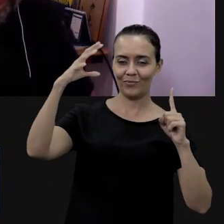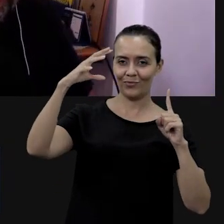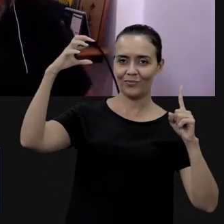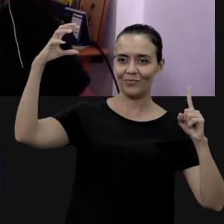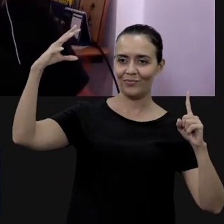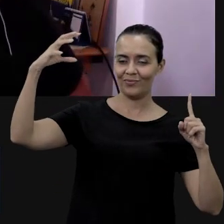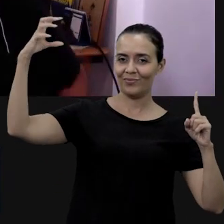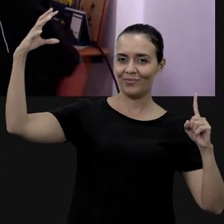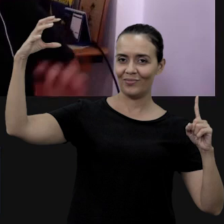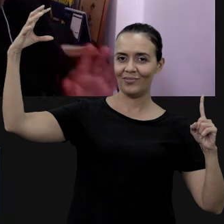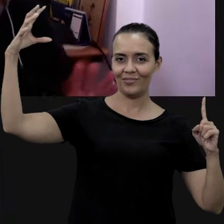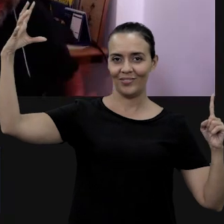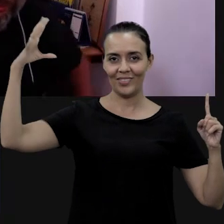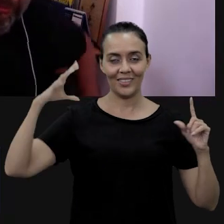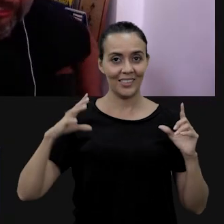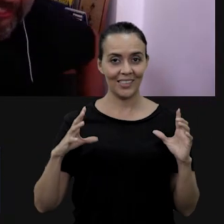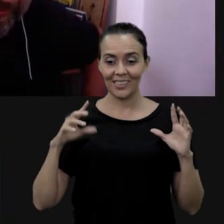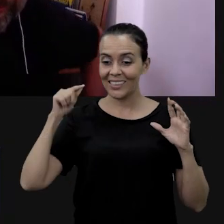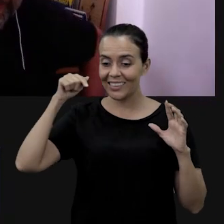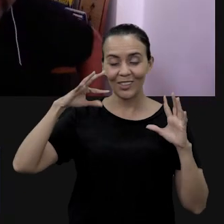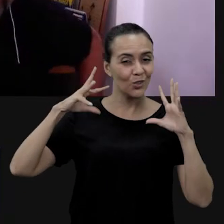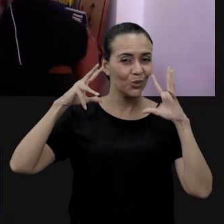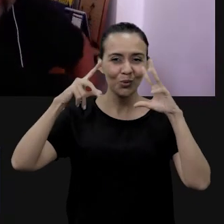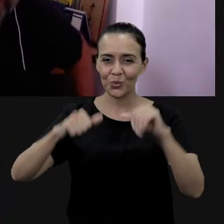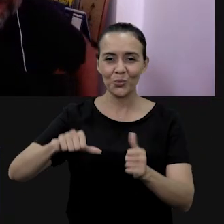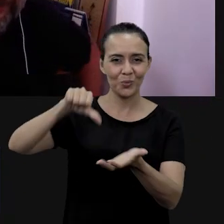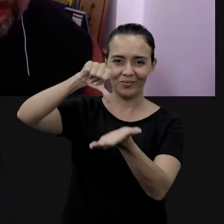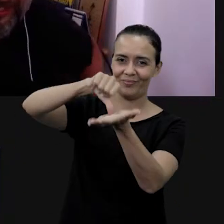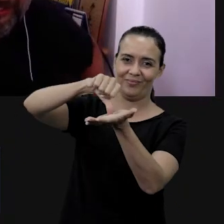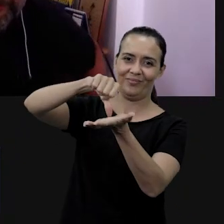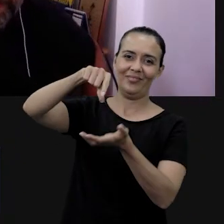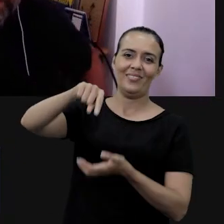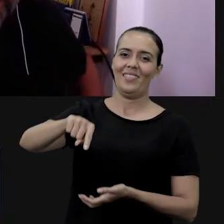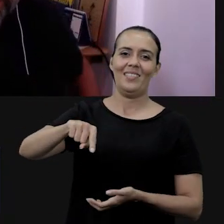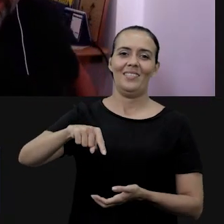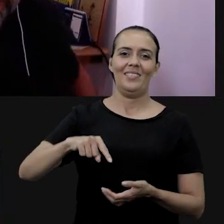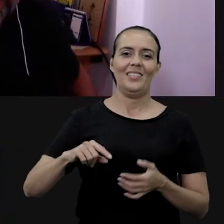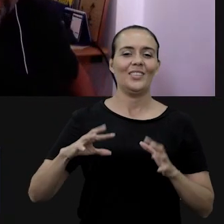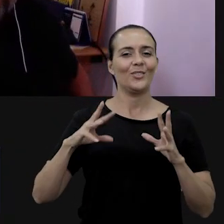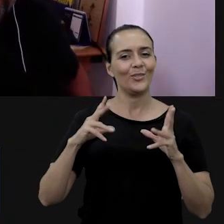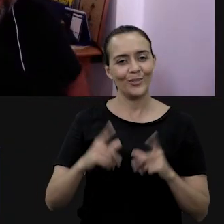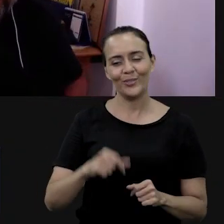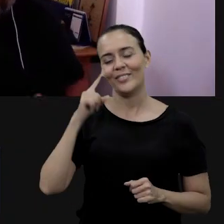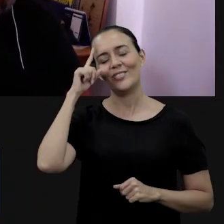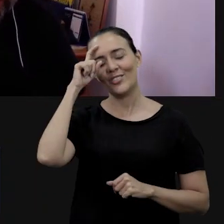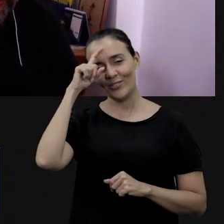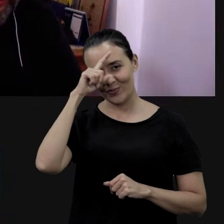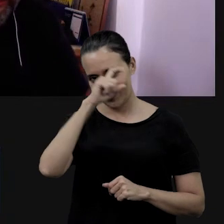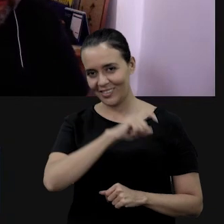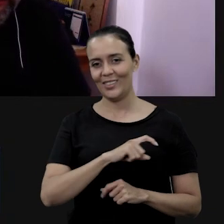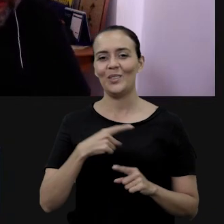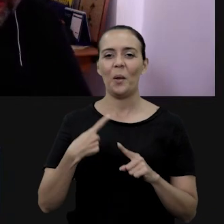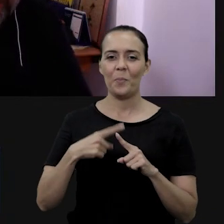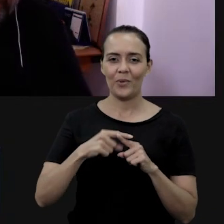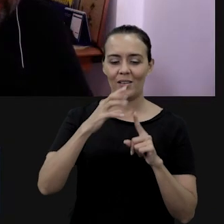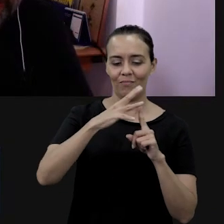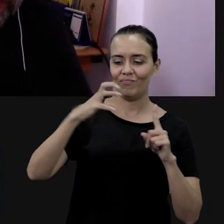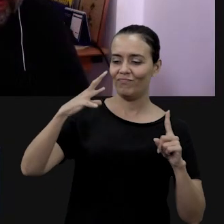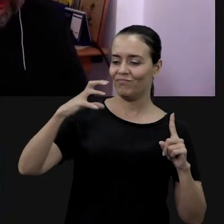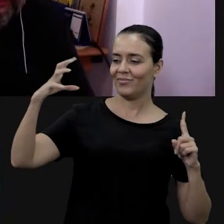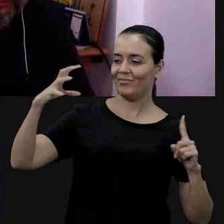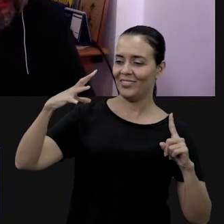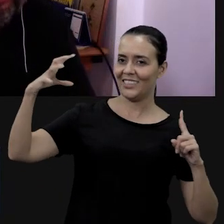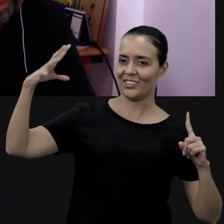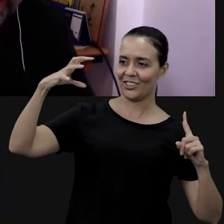E eu chamo ali o Everest do som direto brasileiro, talvez, porque tudo que você for usar ali realmente